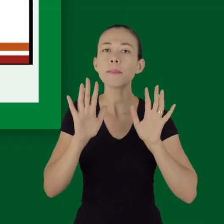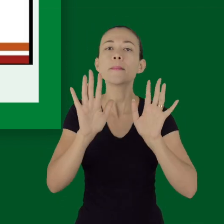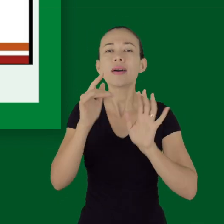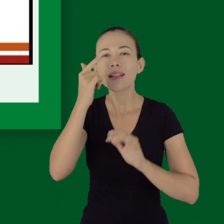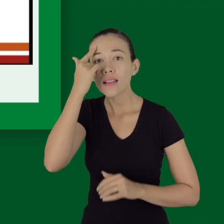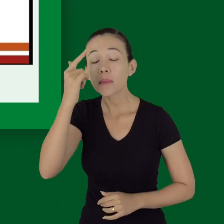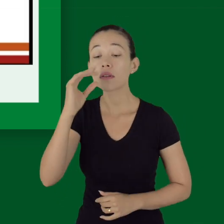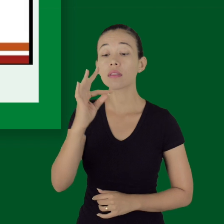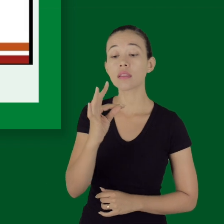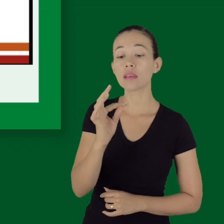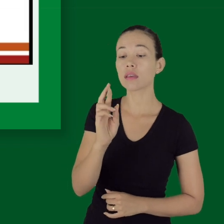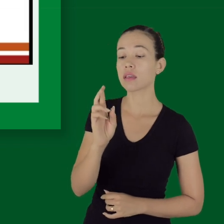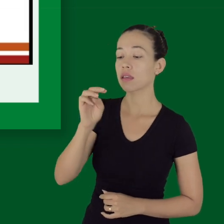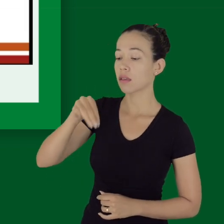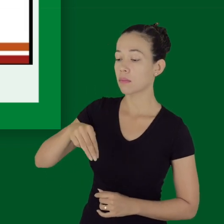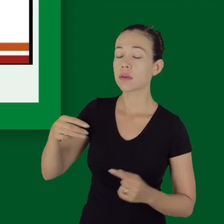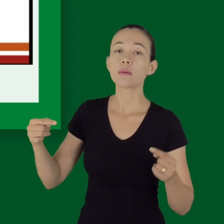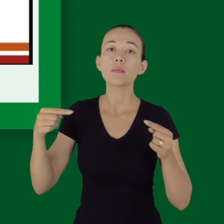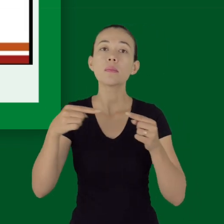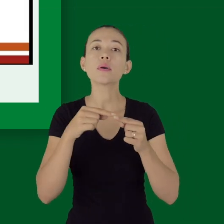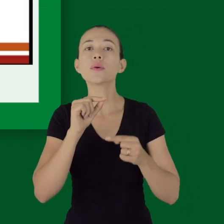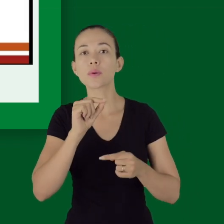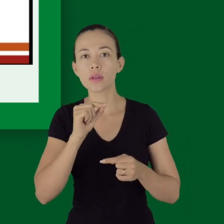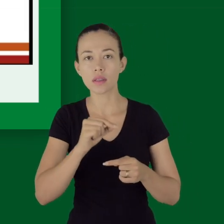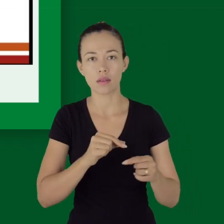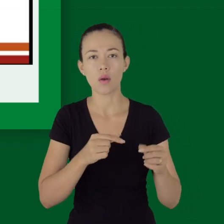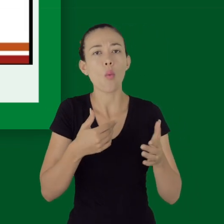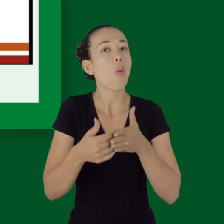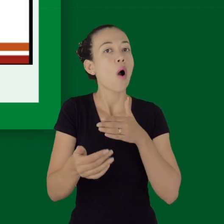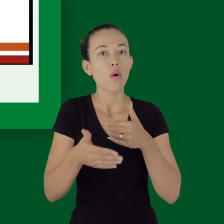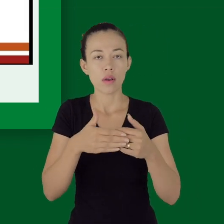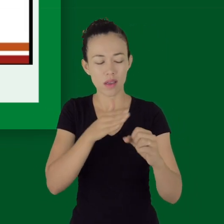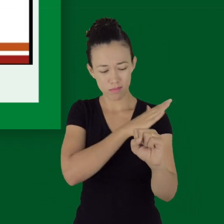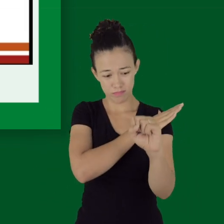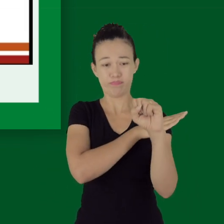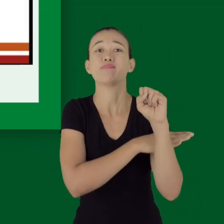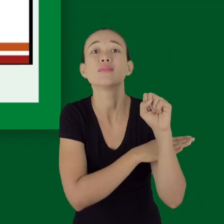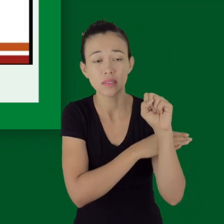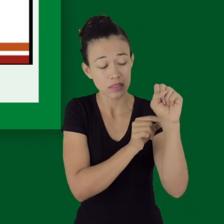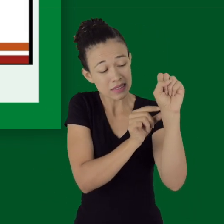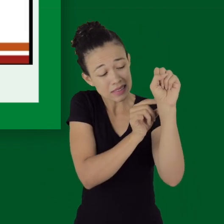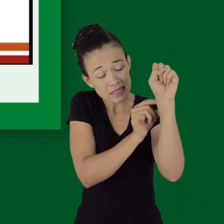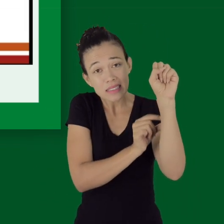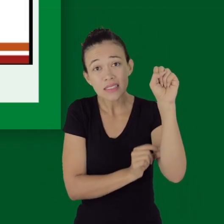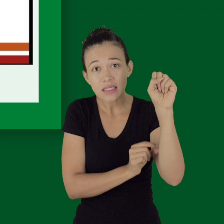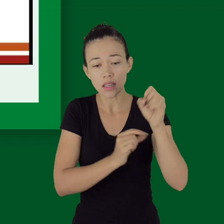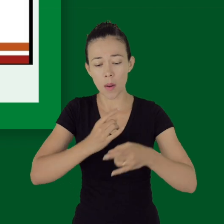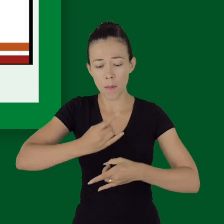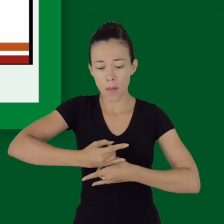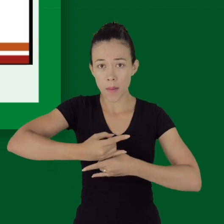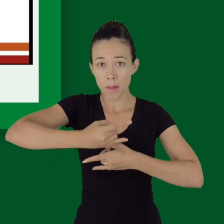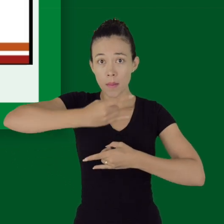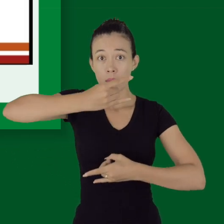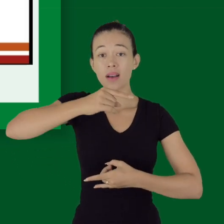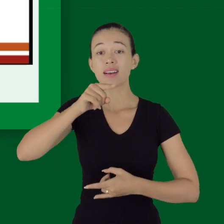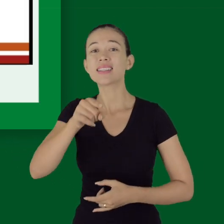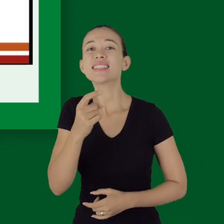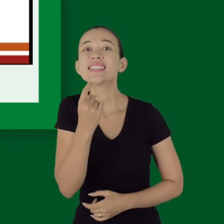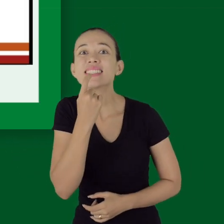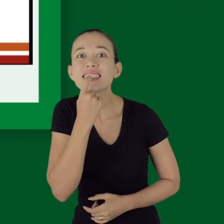sensório-motor. Então, revisando rapidamente aí os principais aspectos em relação à anatomia e funcionalidade da coluna e